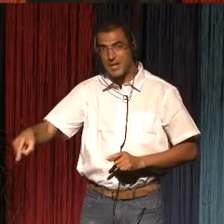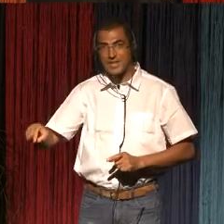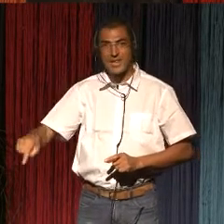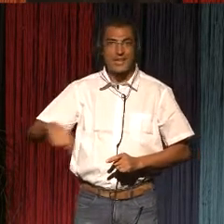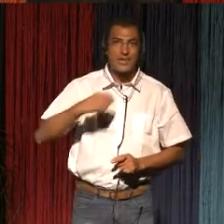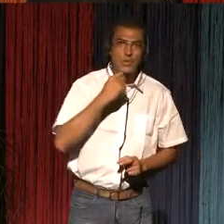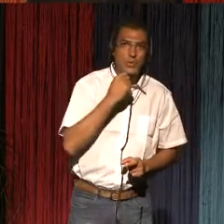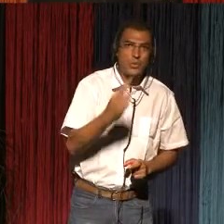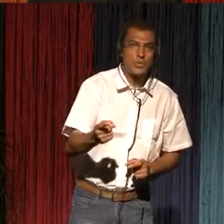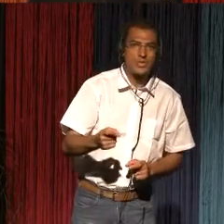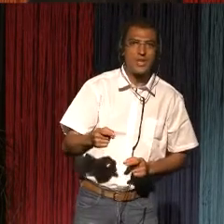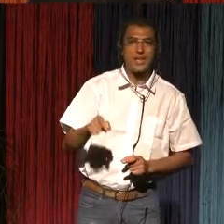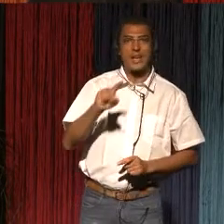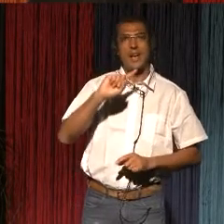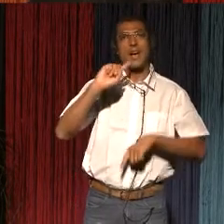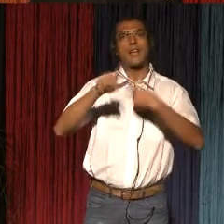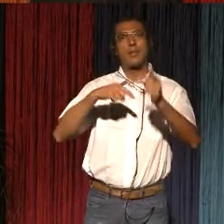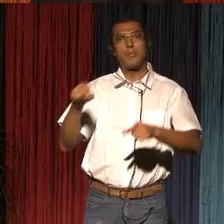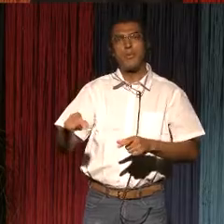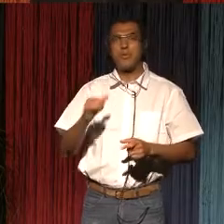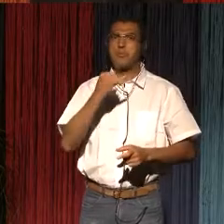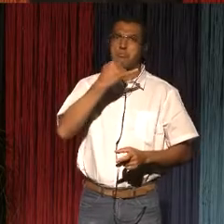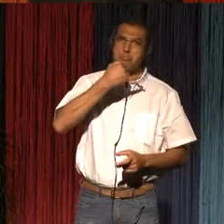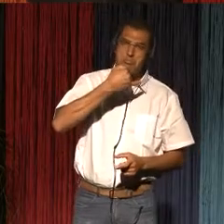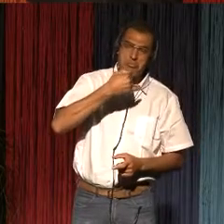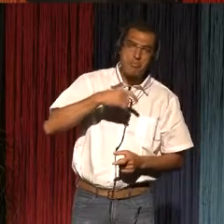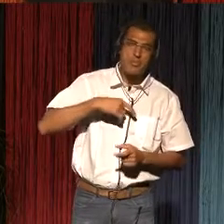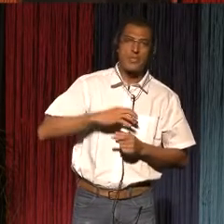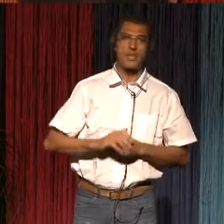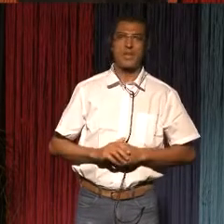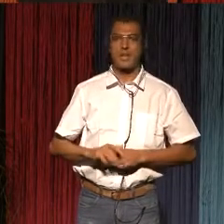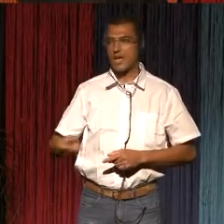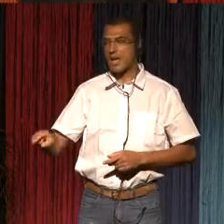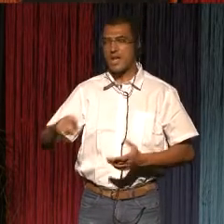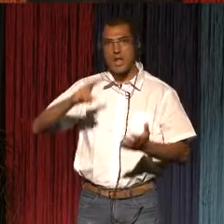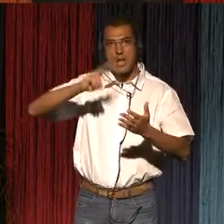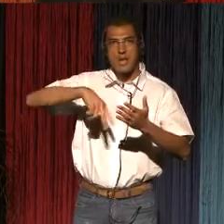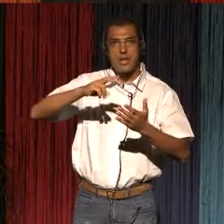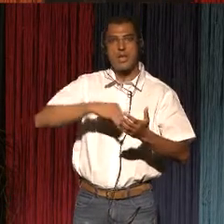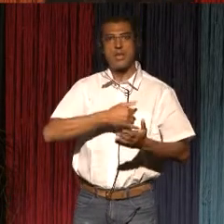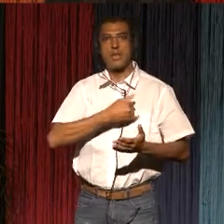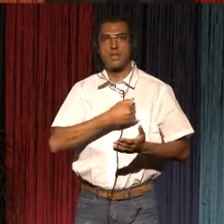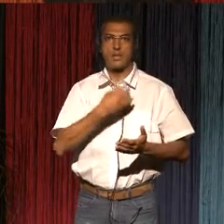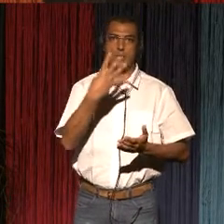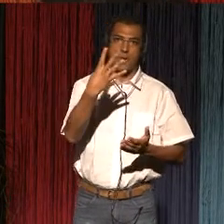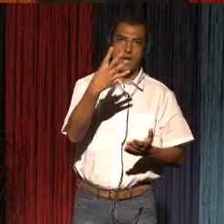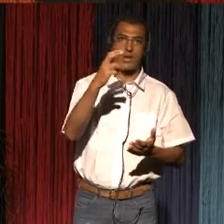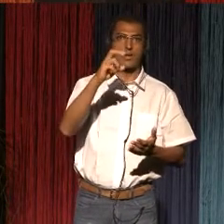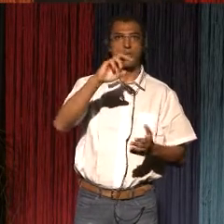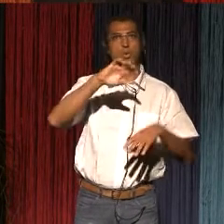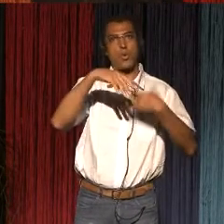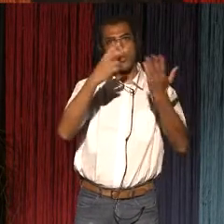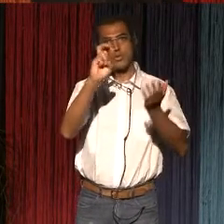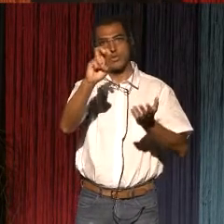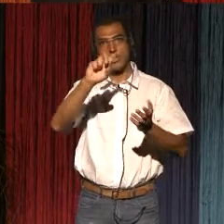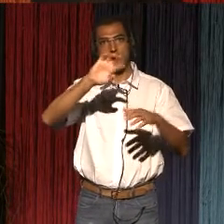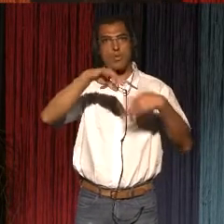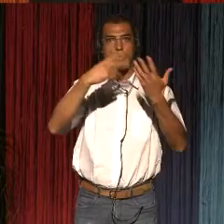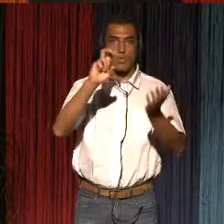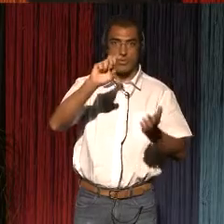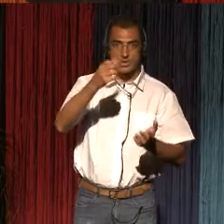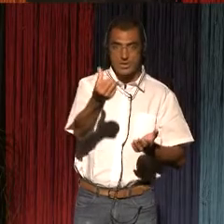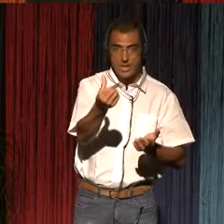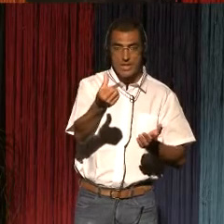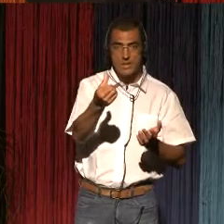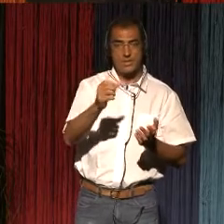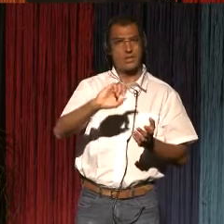de querer que as crianças leiam aos 4, 5 ou 6 anos. Também não vamos impedir que uma criança que consiga faça isso. Vejam